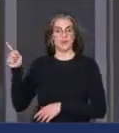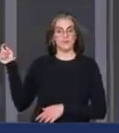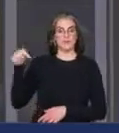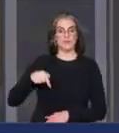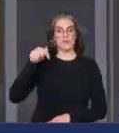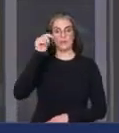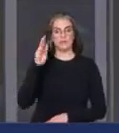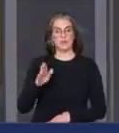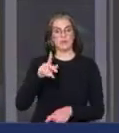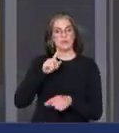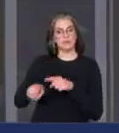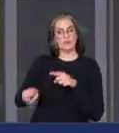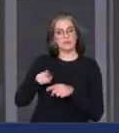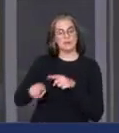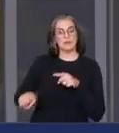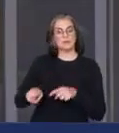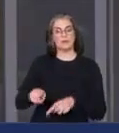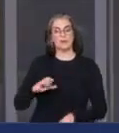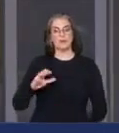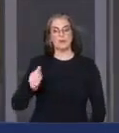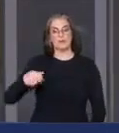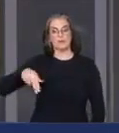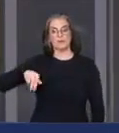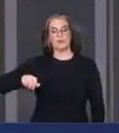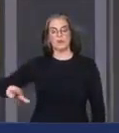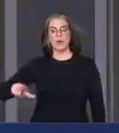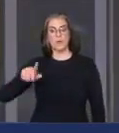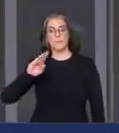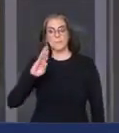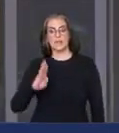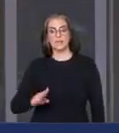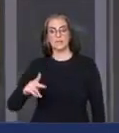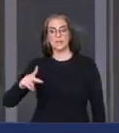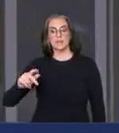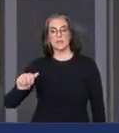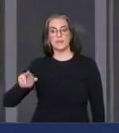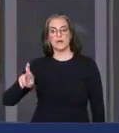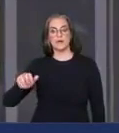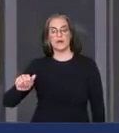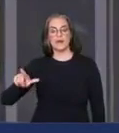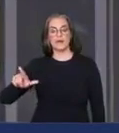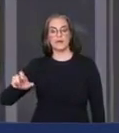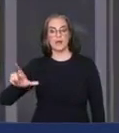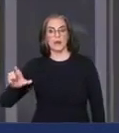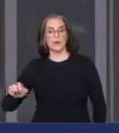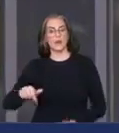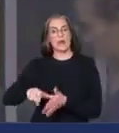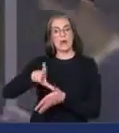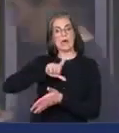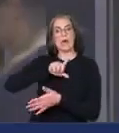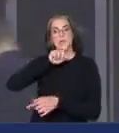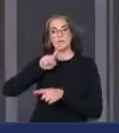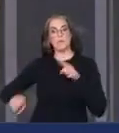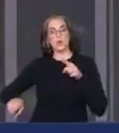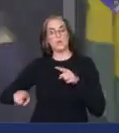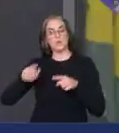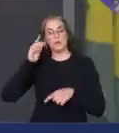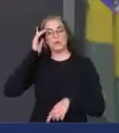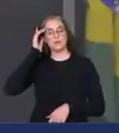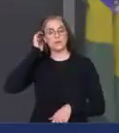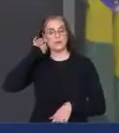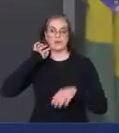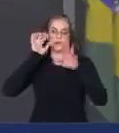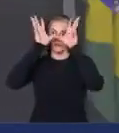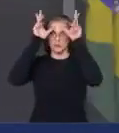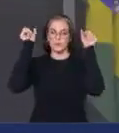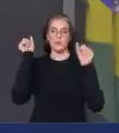Canal Brasil Paralelo sofrendo censura prévia. O tribunal está impedindo que seja publicado